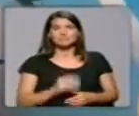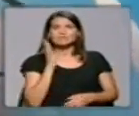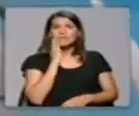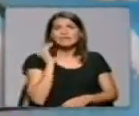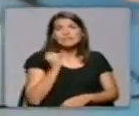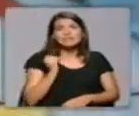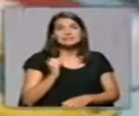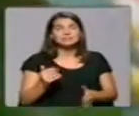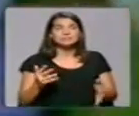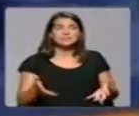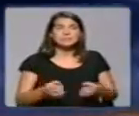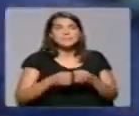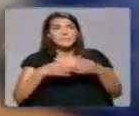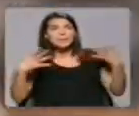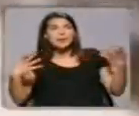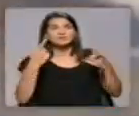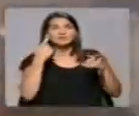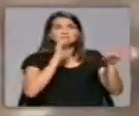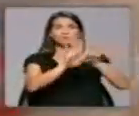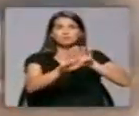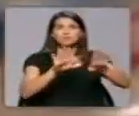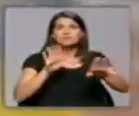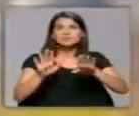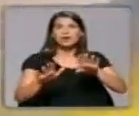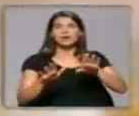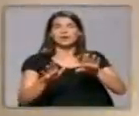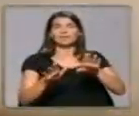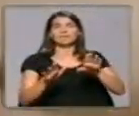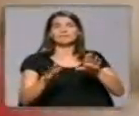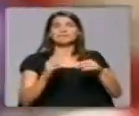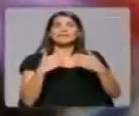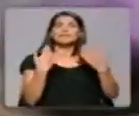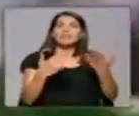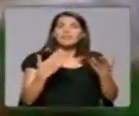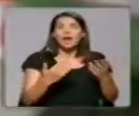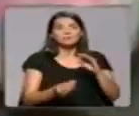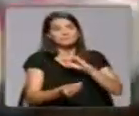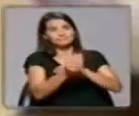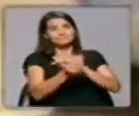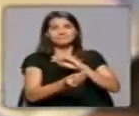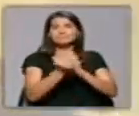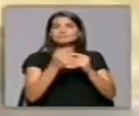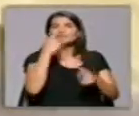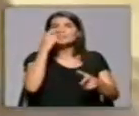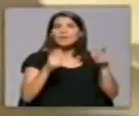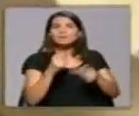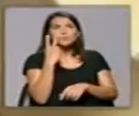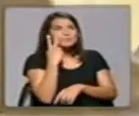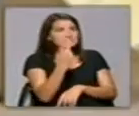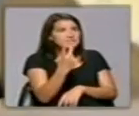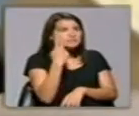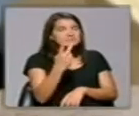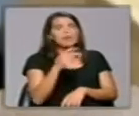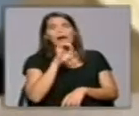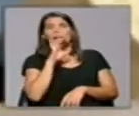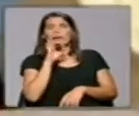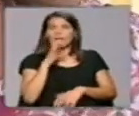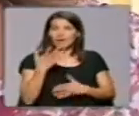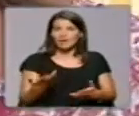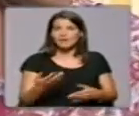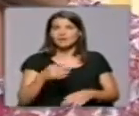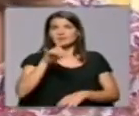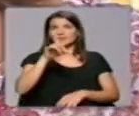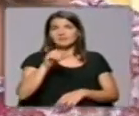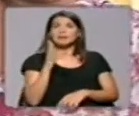possível ter exposições que possam oferecer algo de novo para as pessoas poderem visitar-nos novamente e